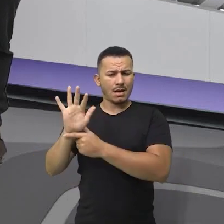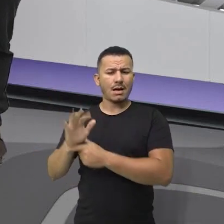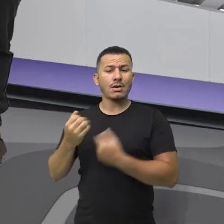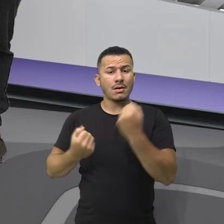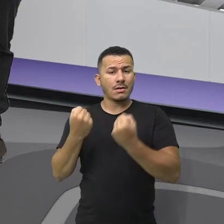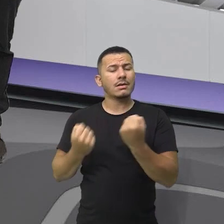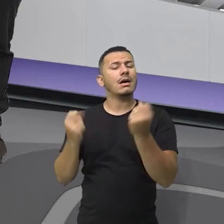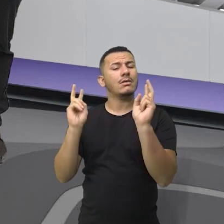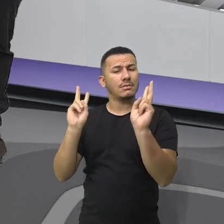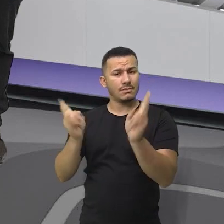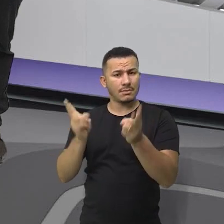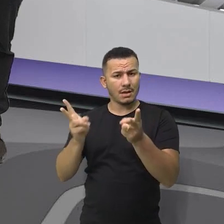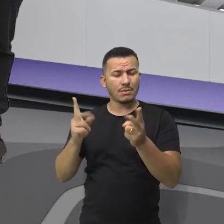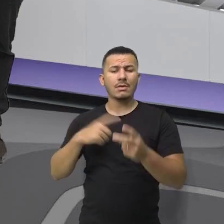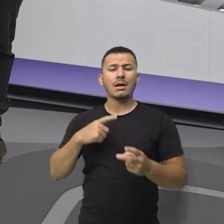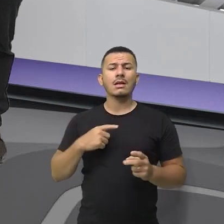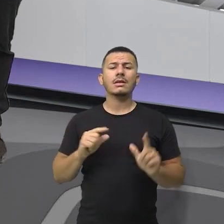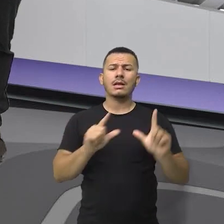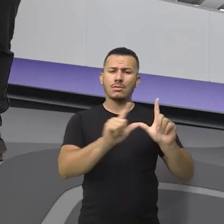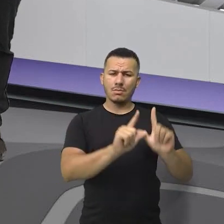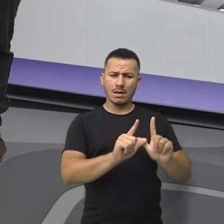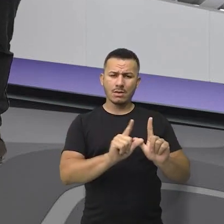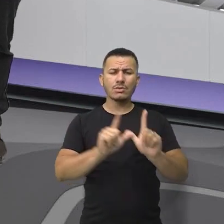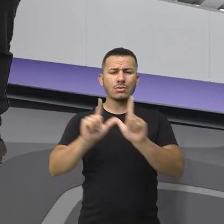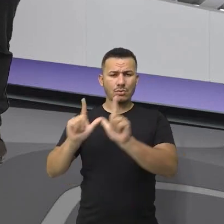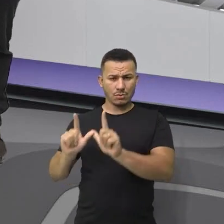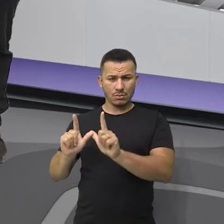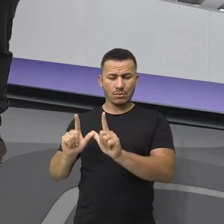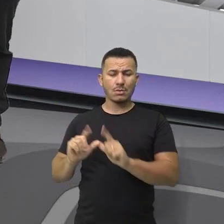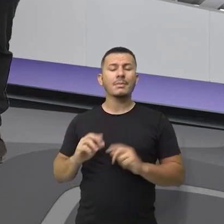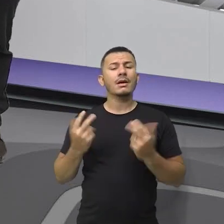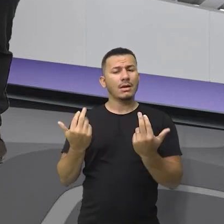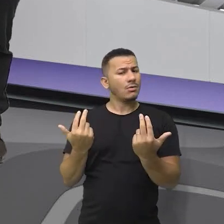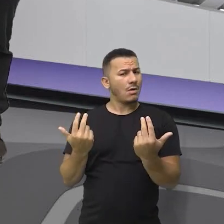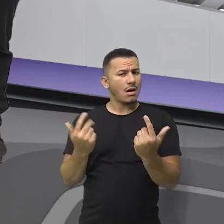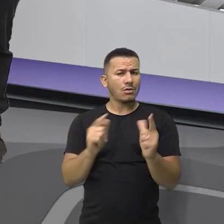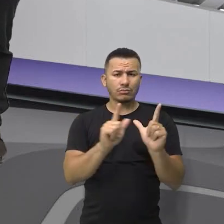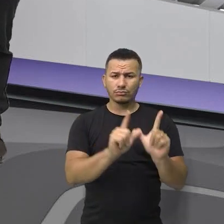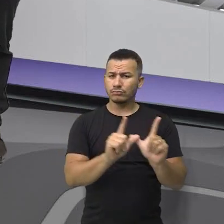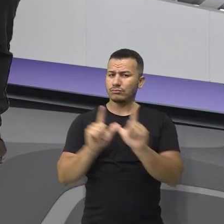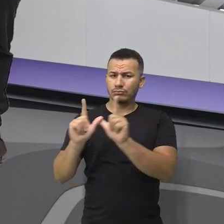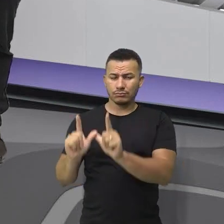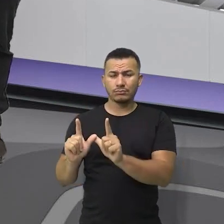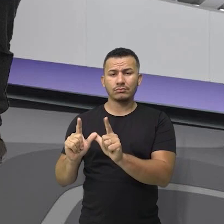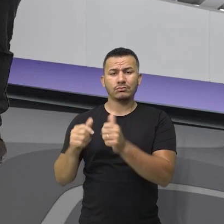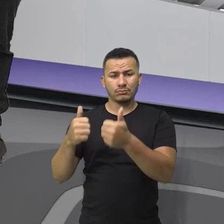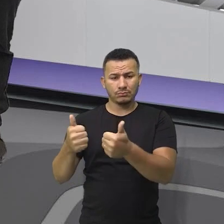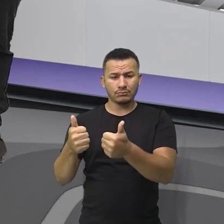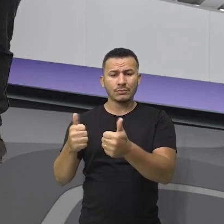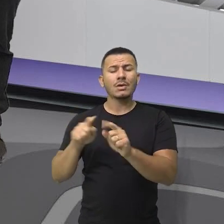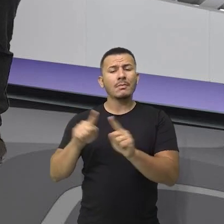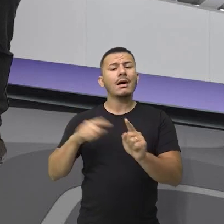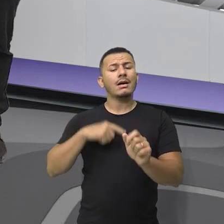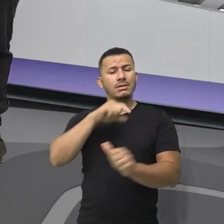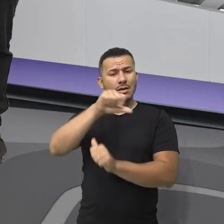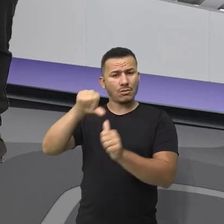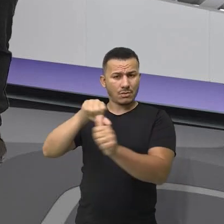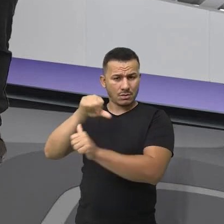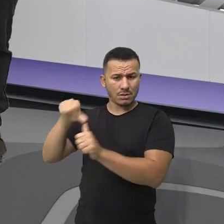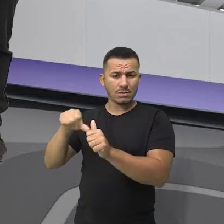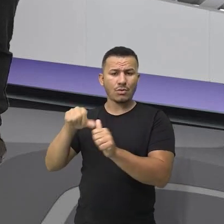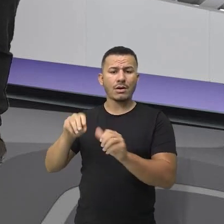mesmo carro, né, em duas imagens. Perceba que o tamanho é o mesmo, tá legal? Mas houve uma mudança